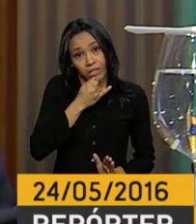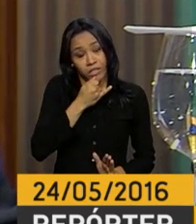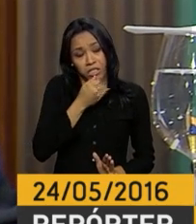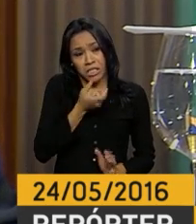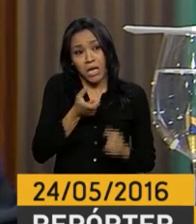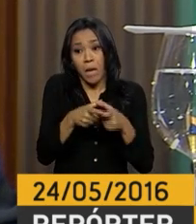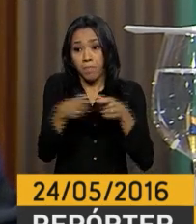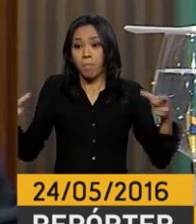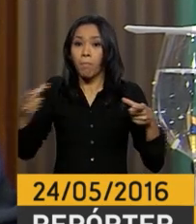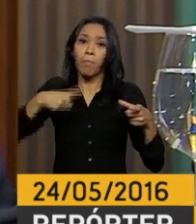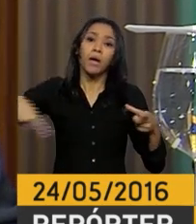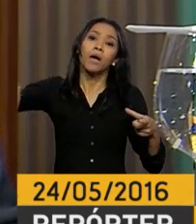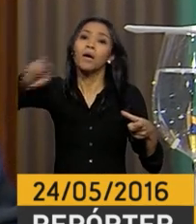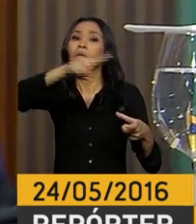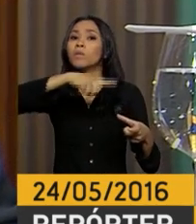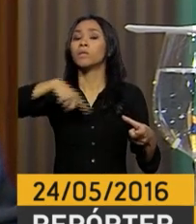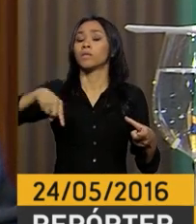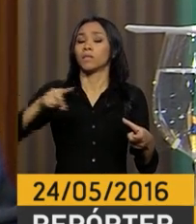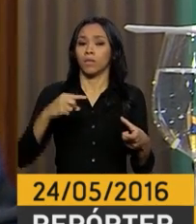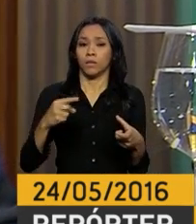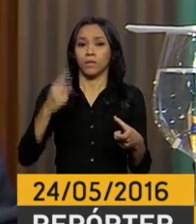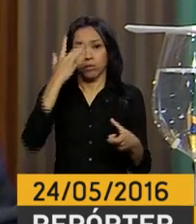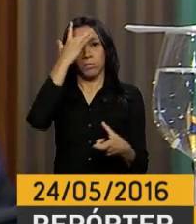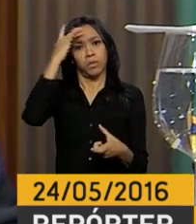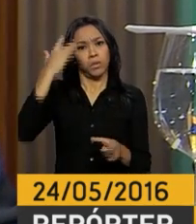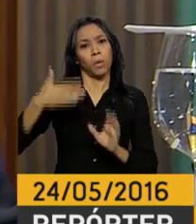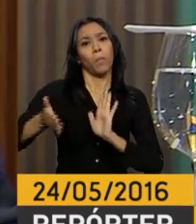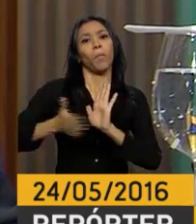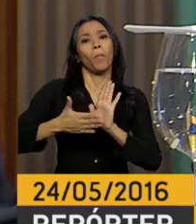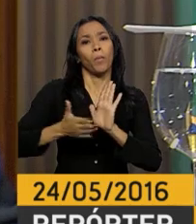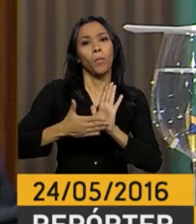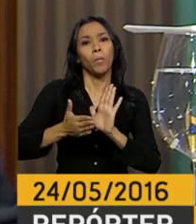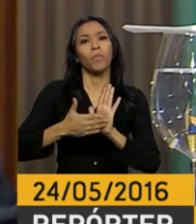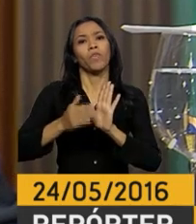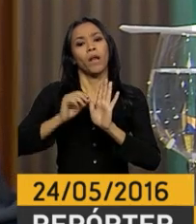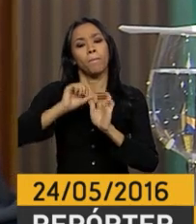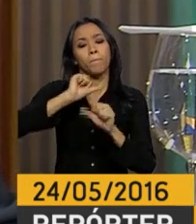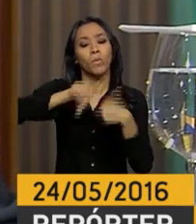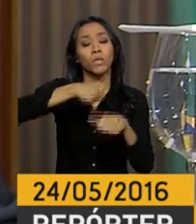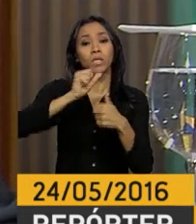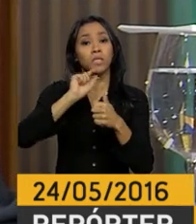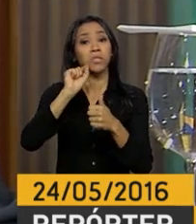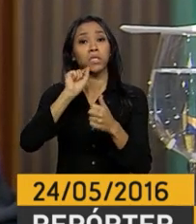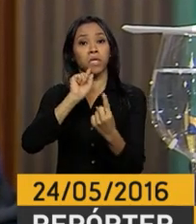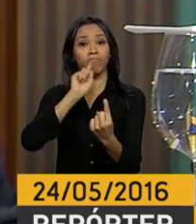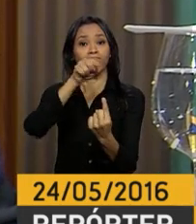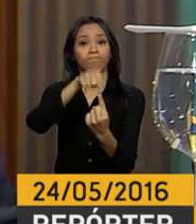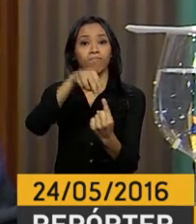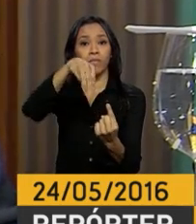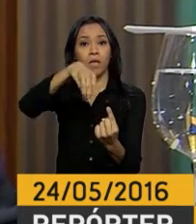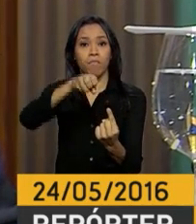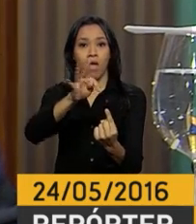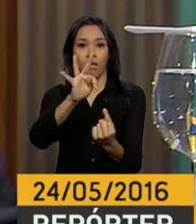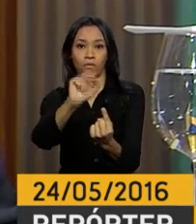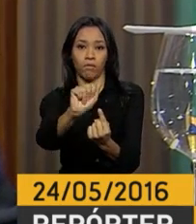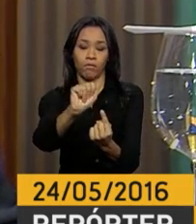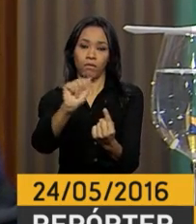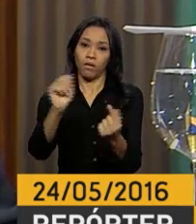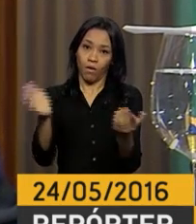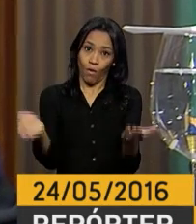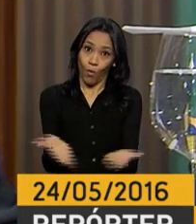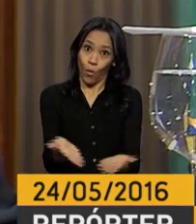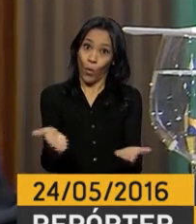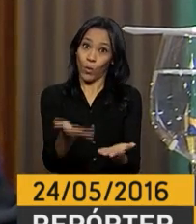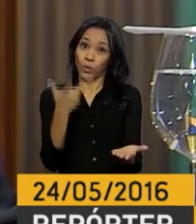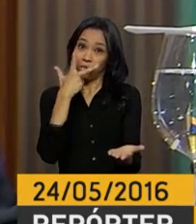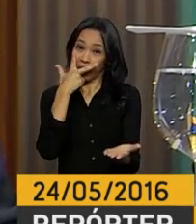que até propuseram a modificação da meta, hoje anunciam que vão